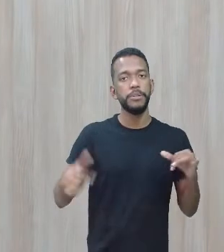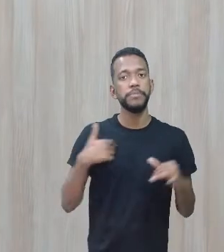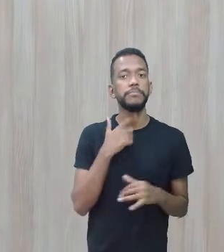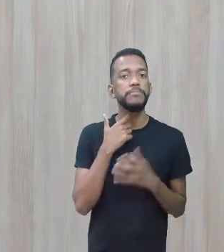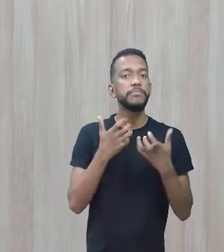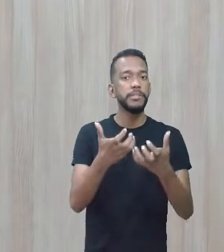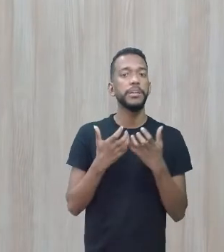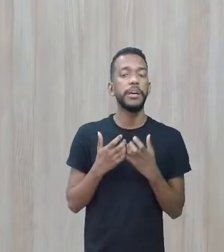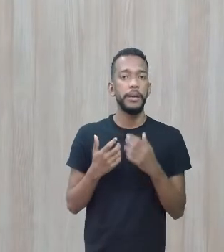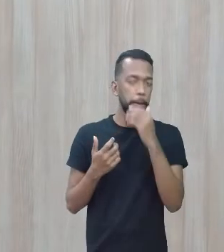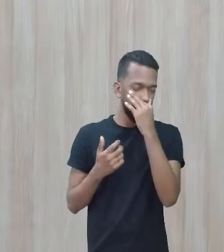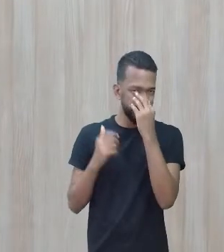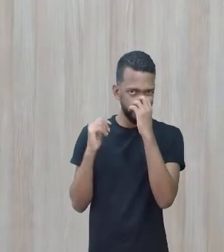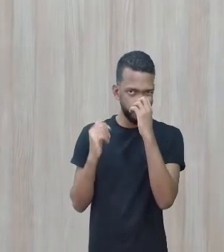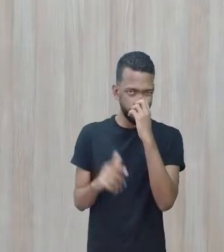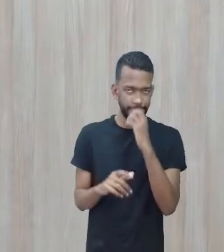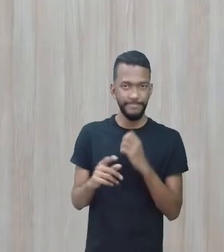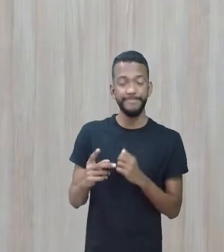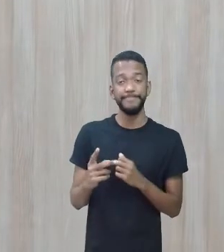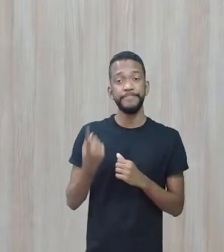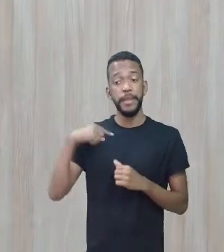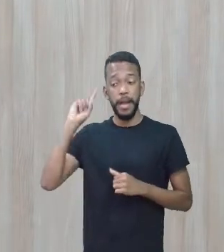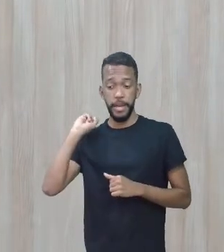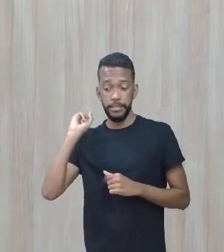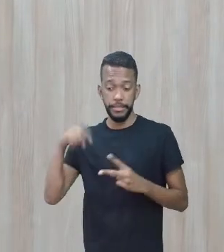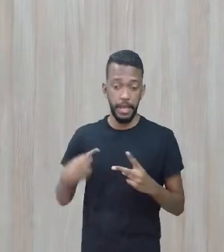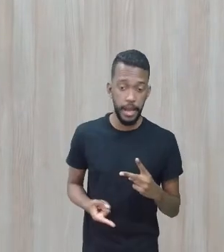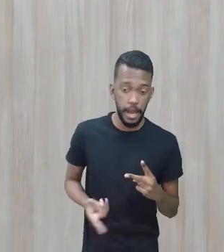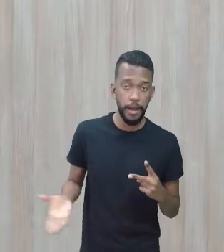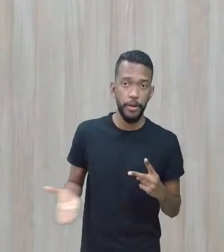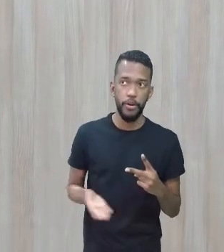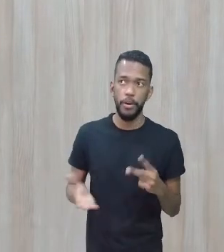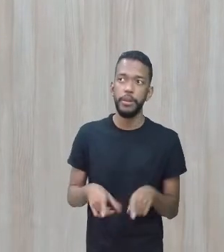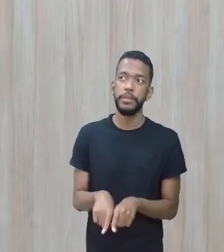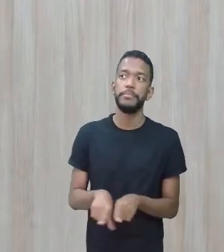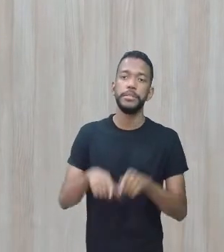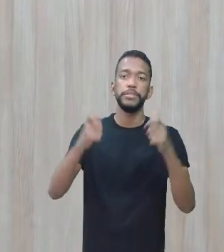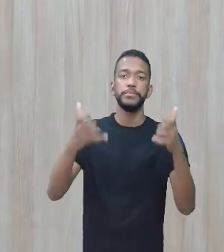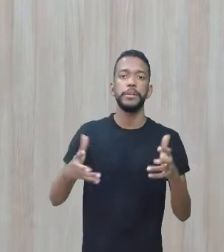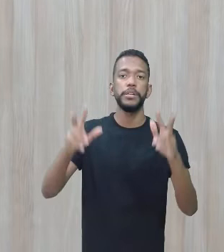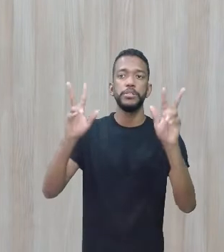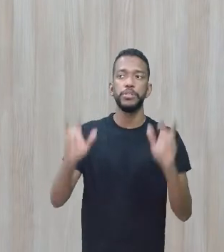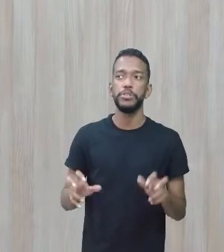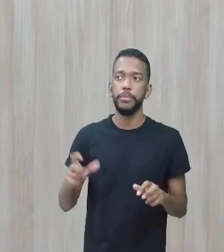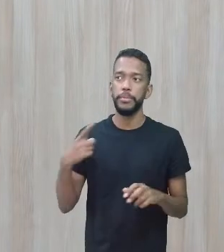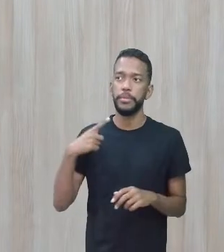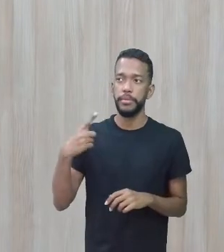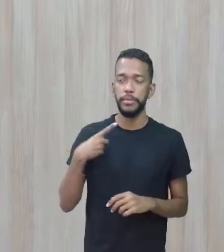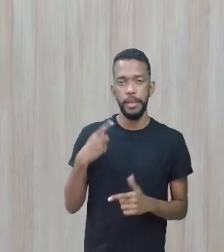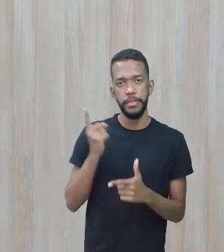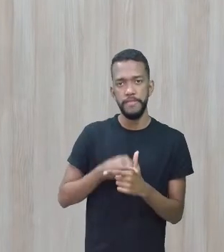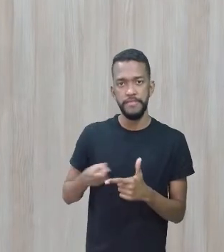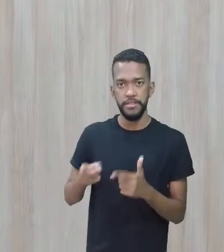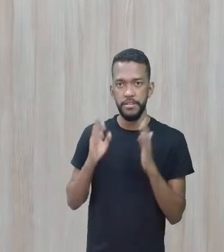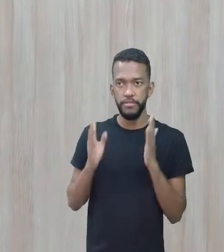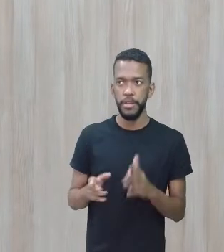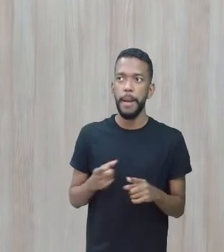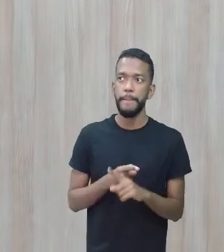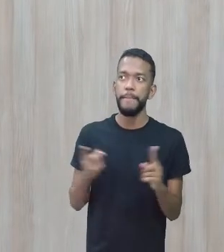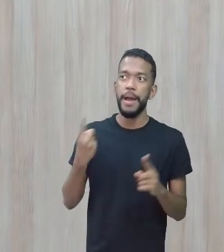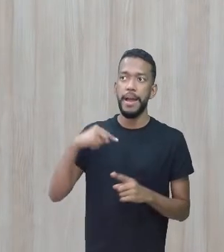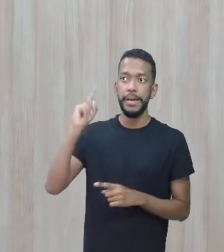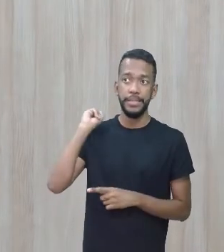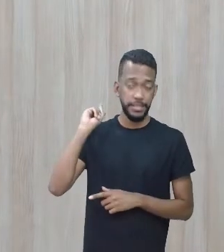trazer. As duas questões, tanto a anterior quanto essa, trabalharam com a ideia de fazer essa divisão. Mas